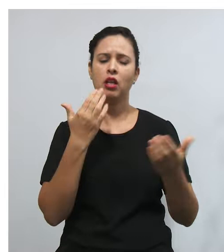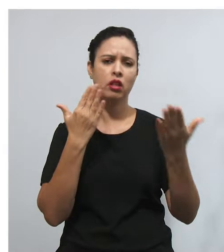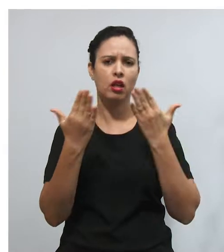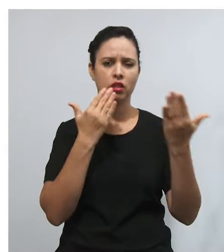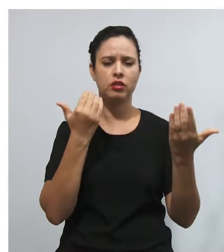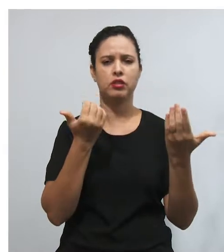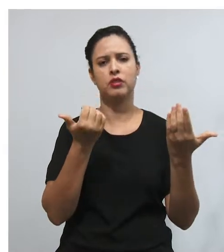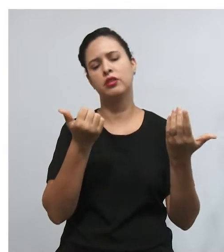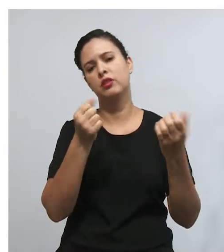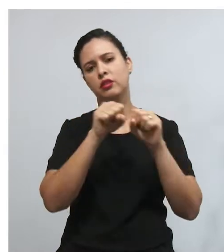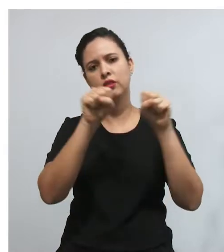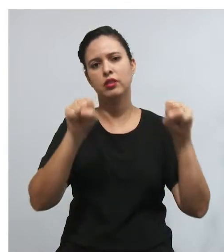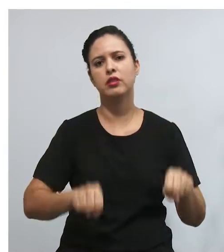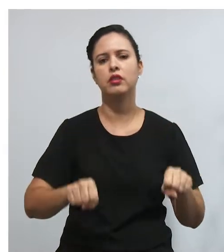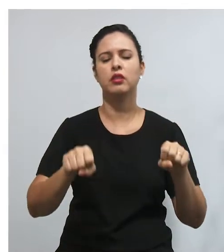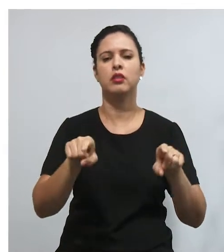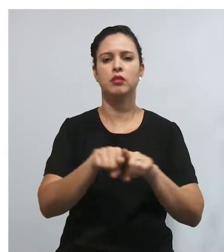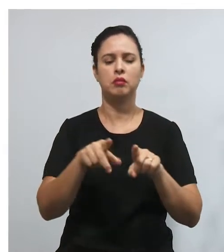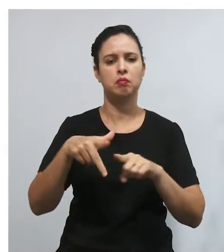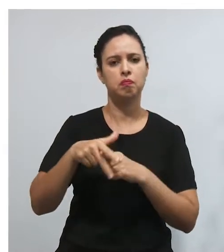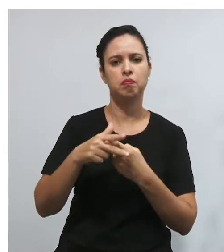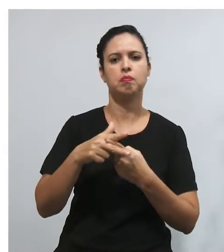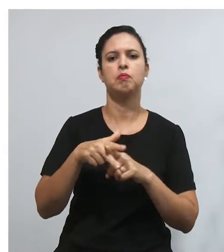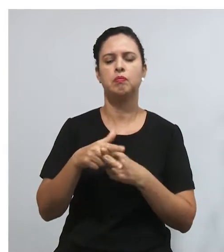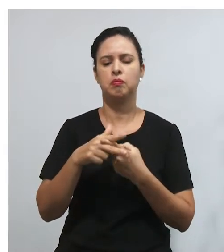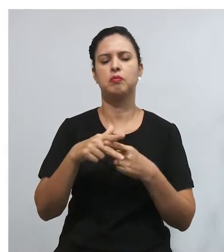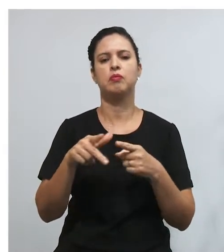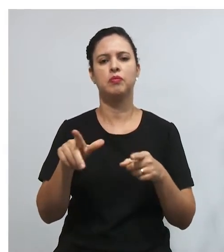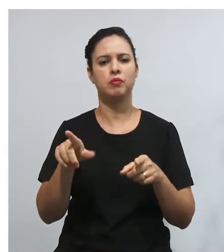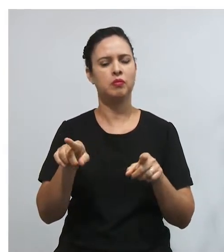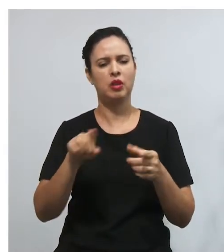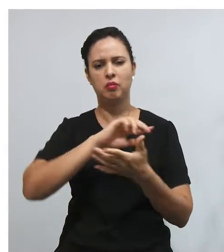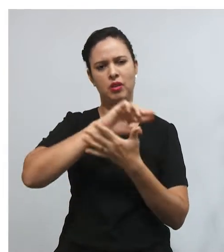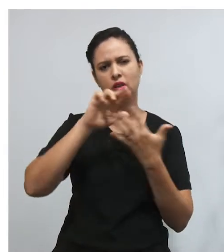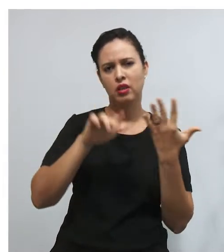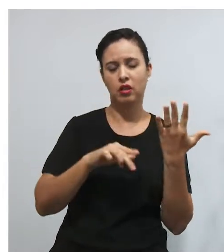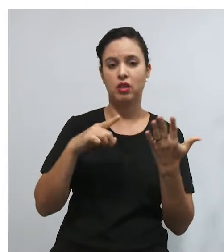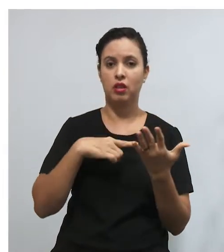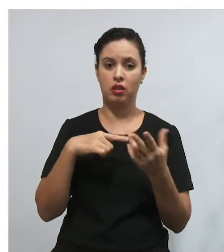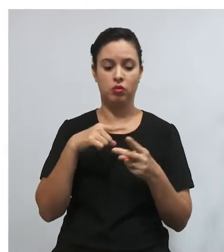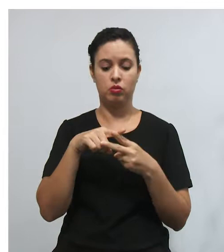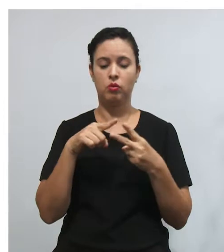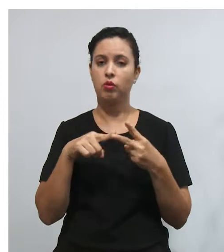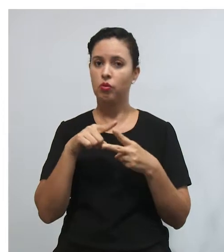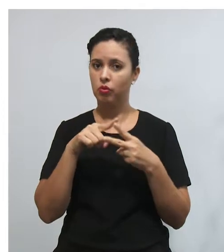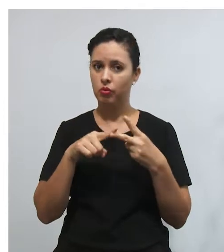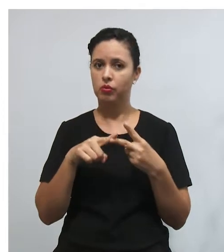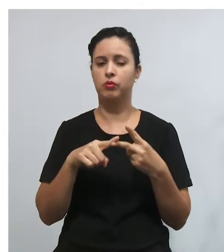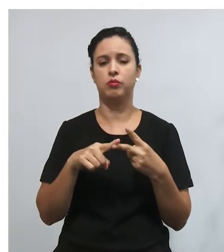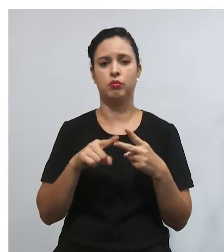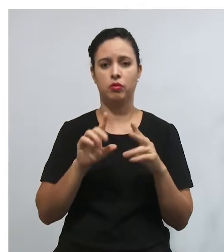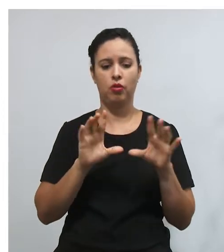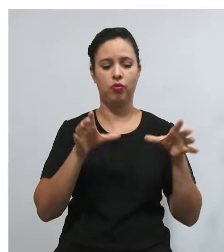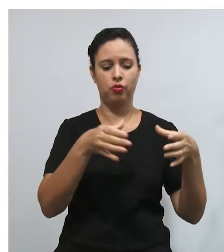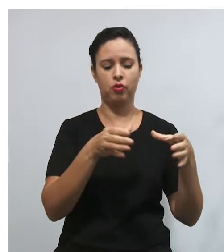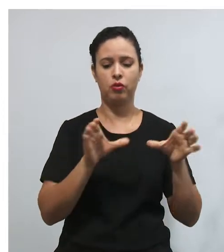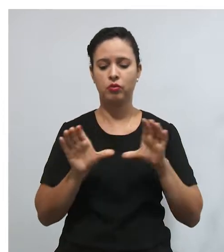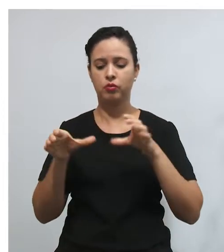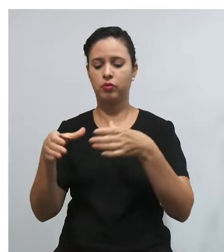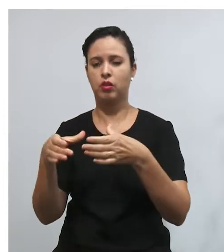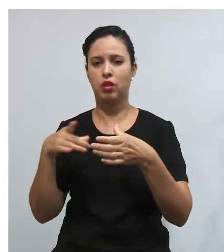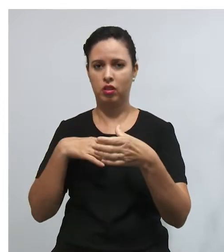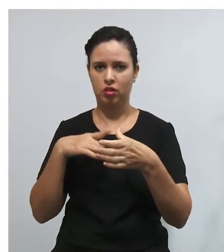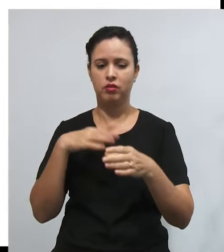sistemas, programadores e assim por diante, tá? Então, são dois públicos distintos, mas que estão dentro dessa categoria